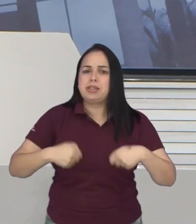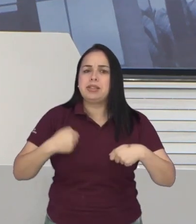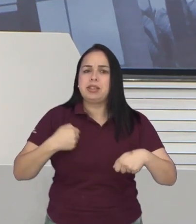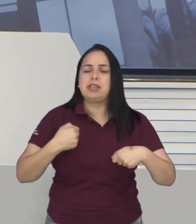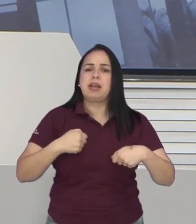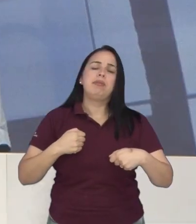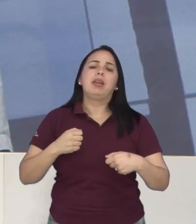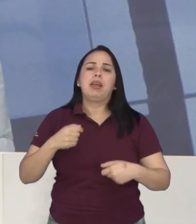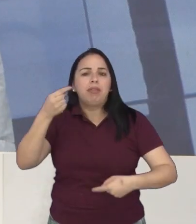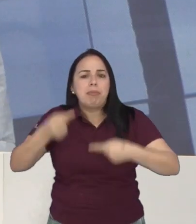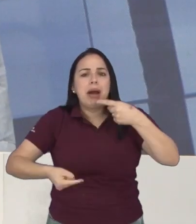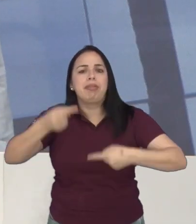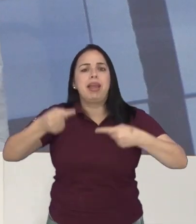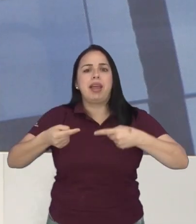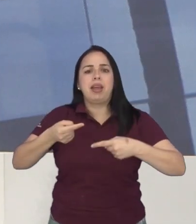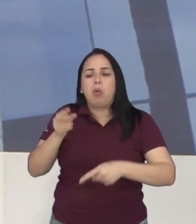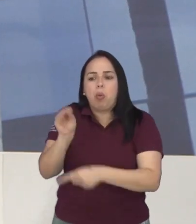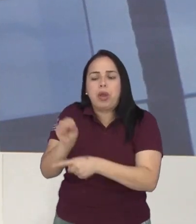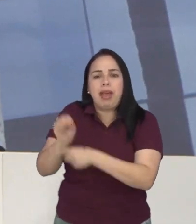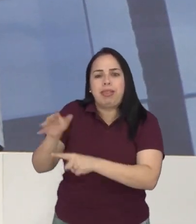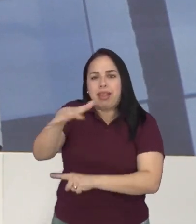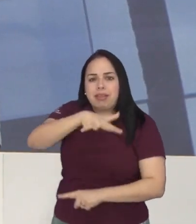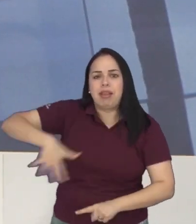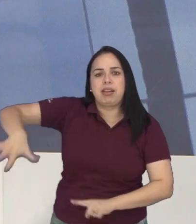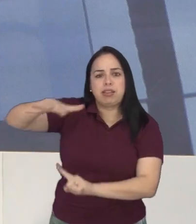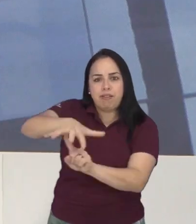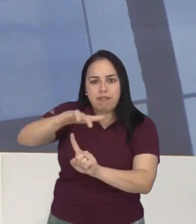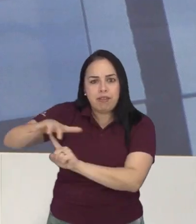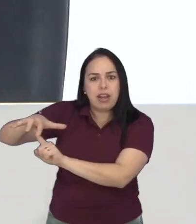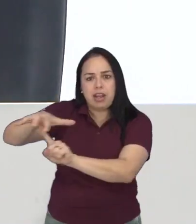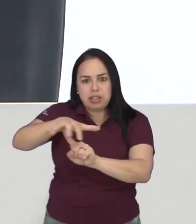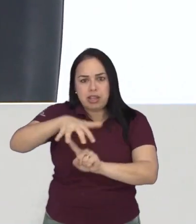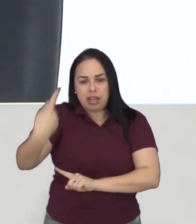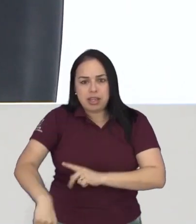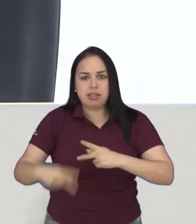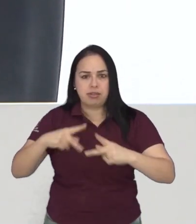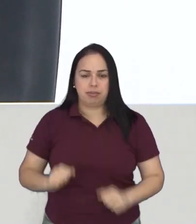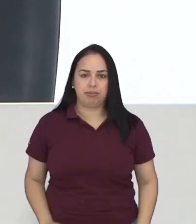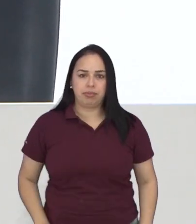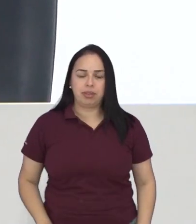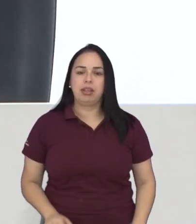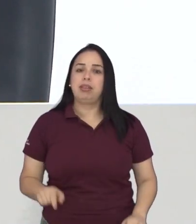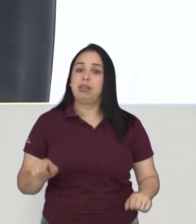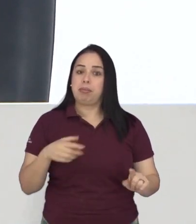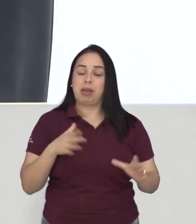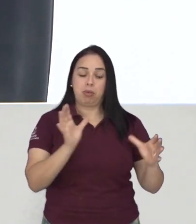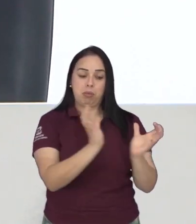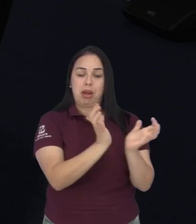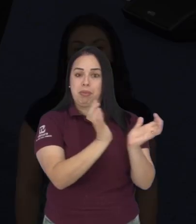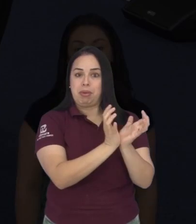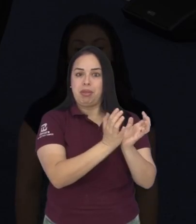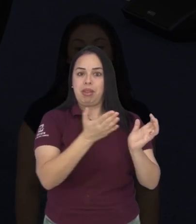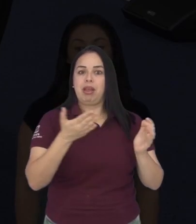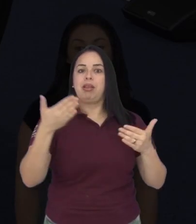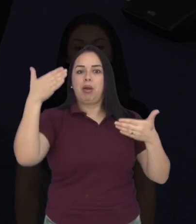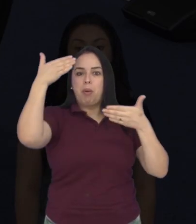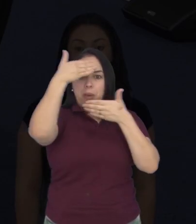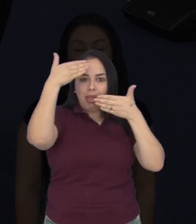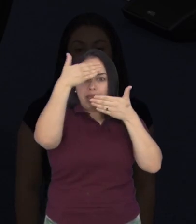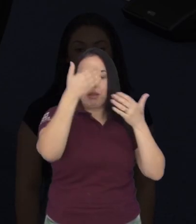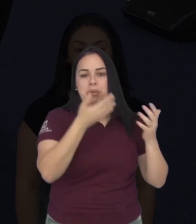gaiola de proteção em pontes, viadutos e passarelas. O objetivo é ampliar a segurança da população.